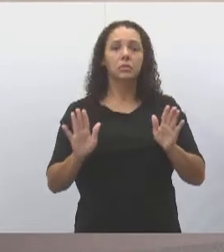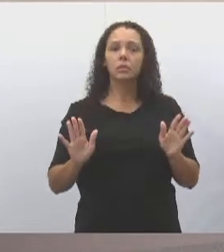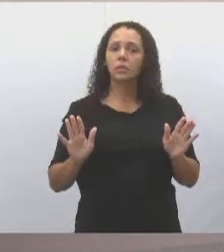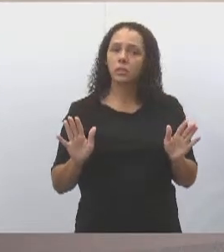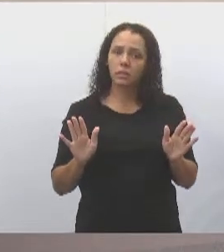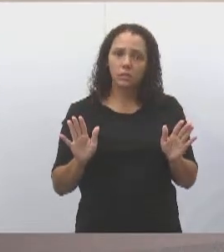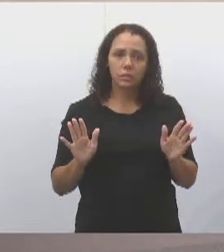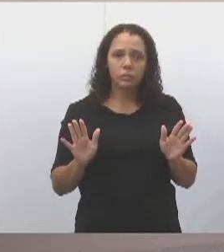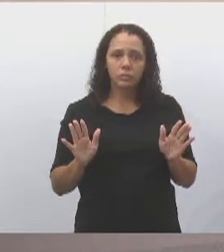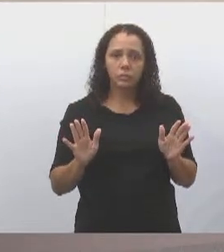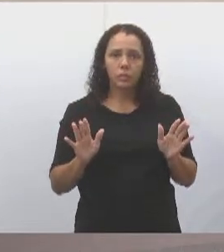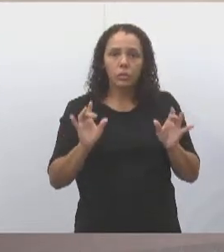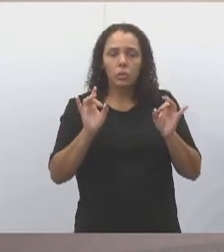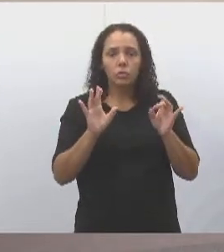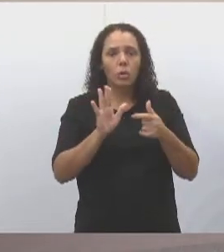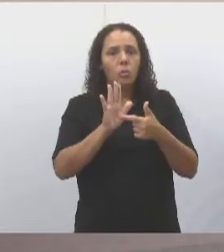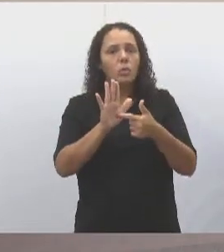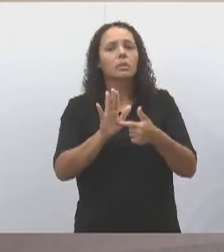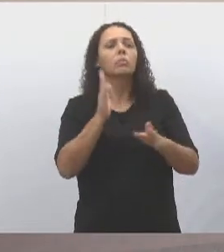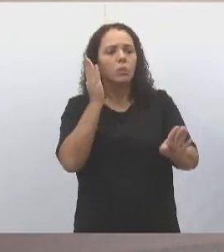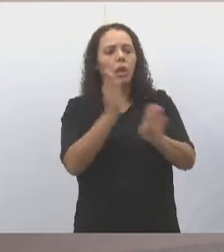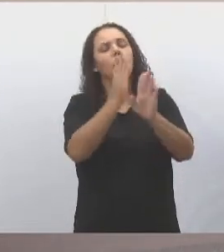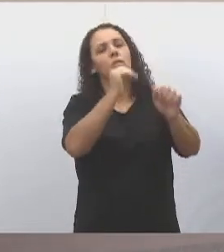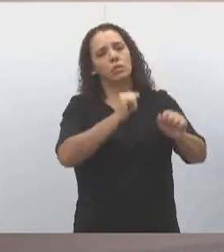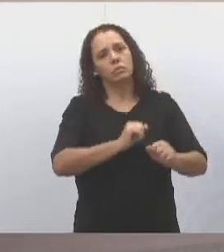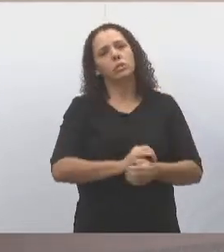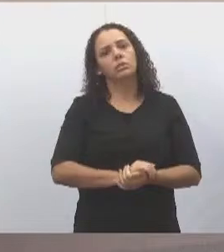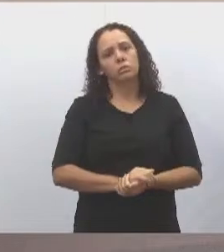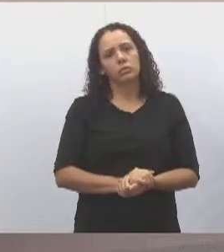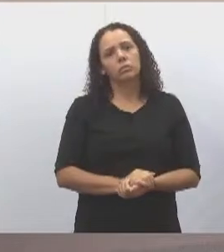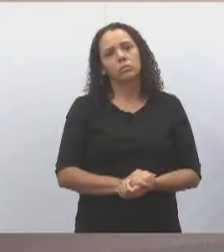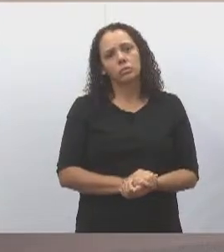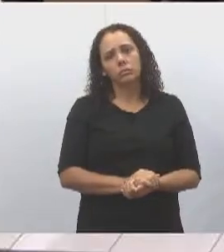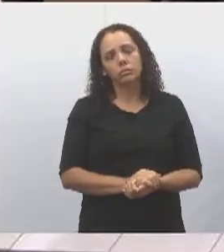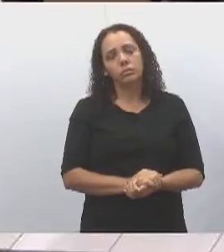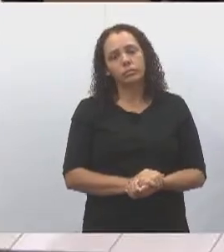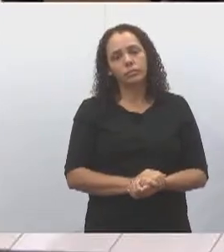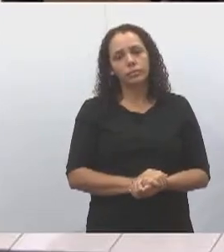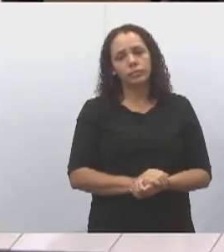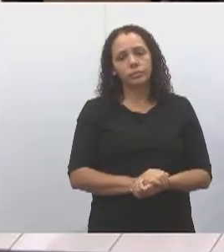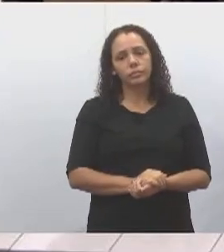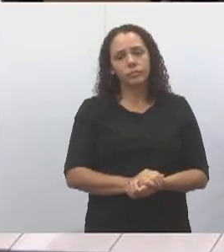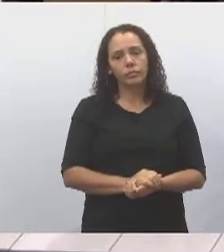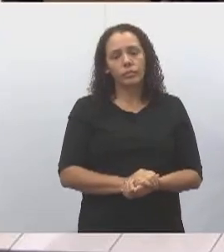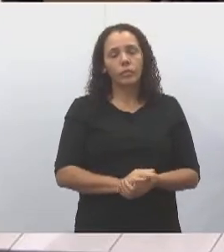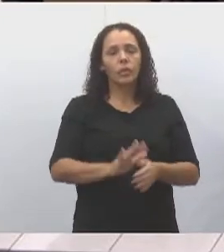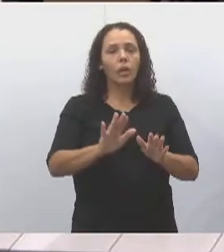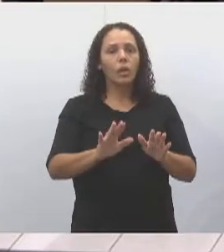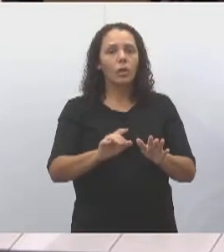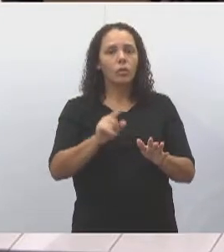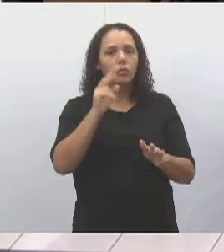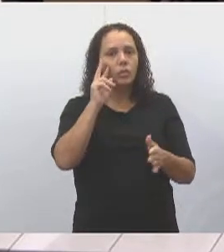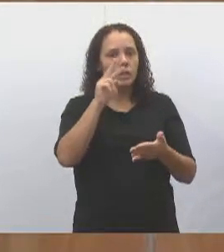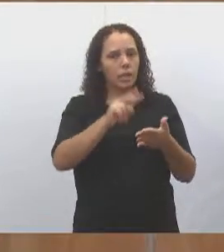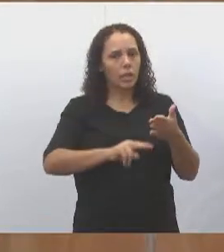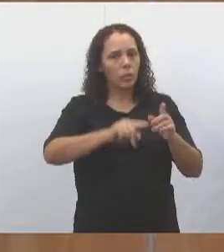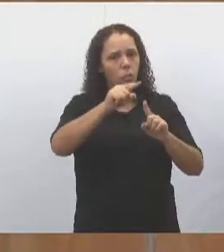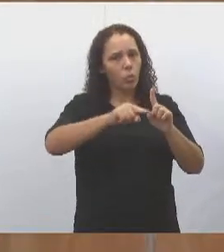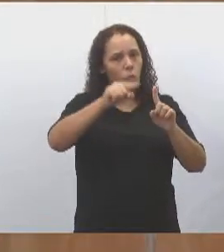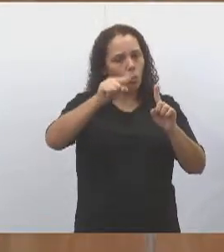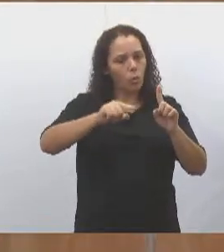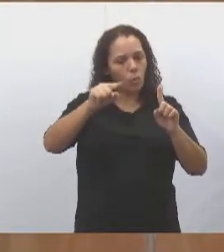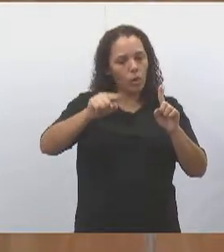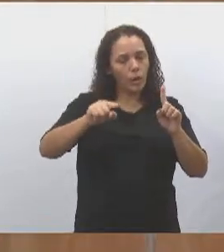só corrigindo aqui, foi achado, tá? Agradeço a contribuição do vereador. O gráfico que você leu corretamente não